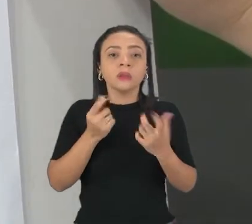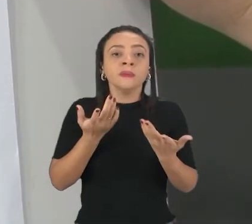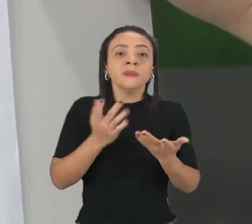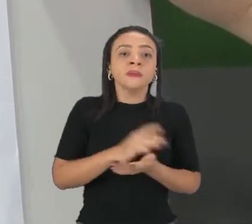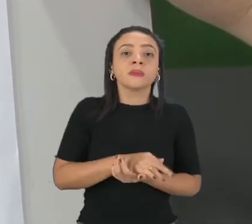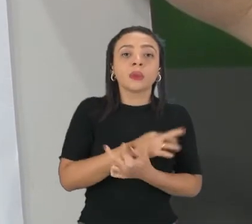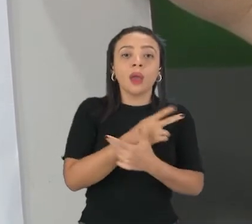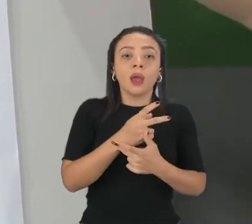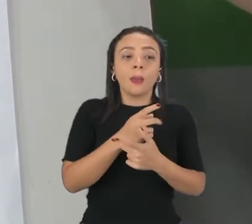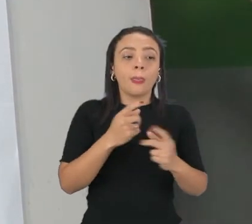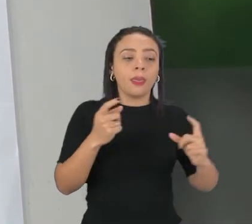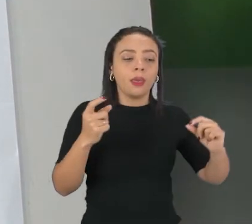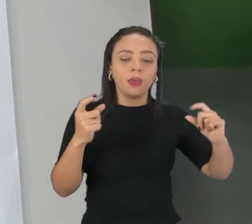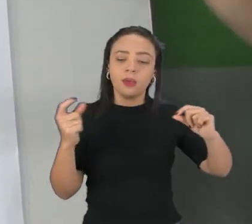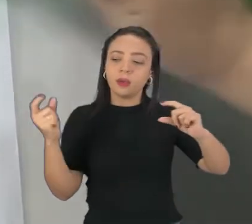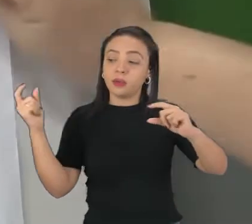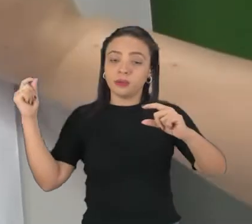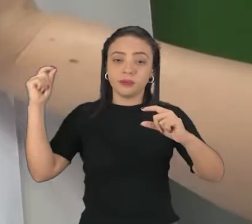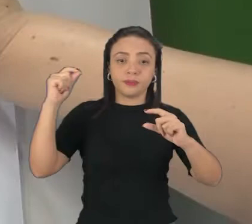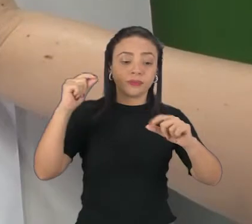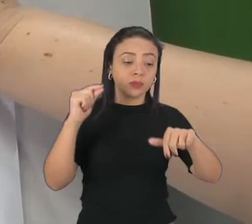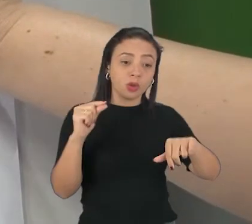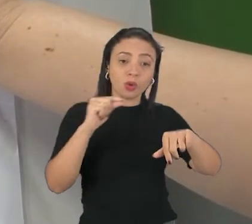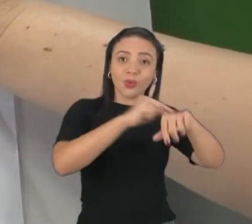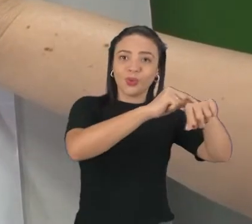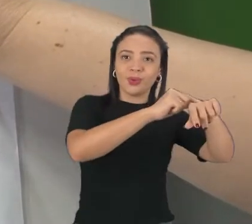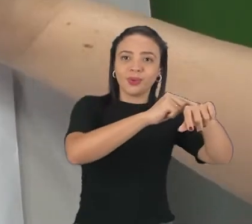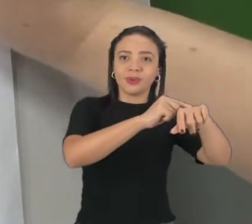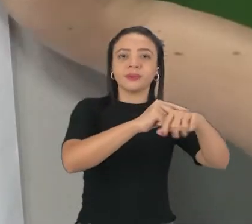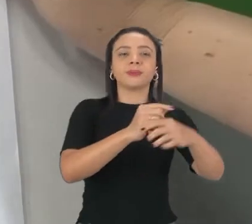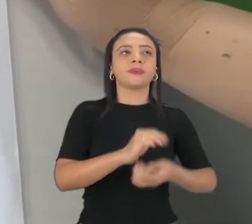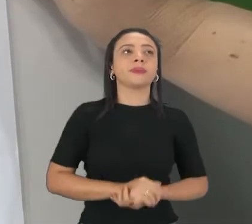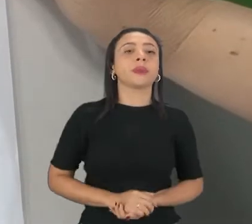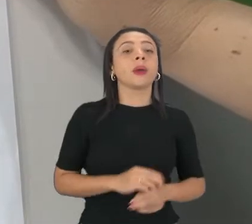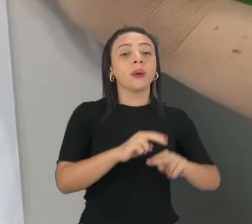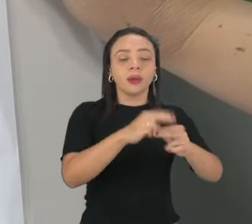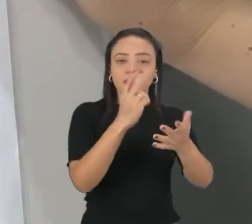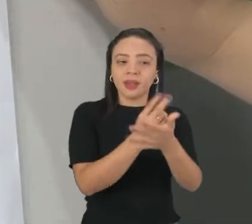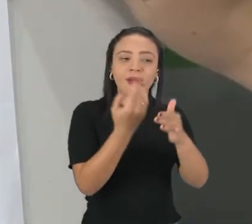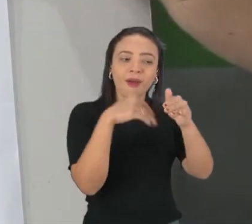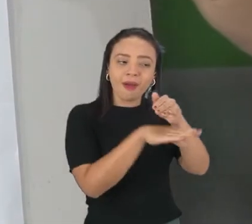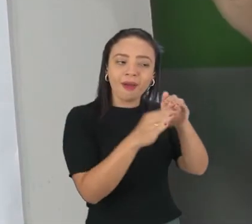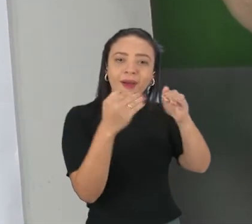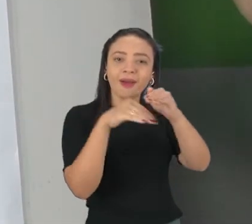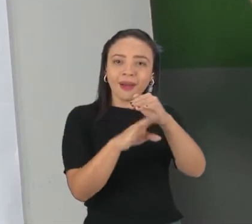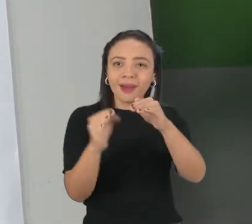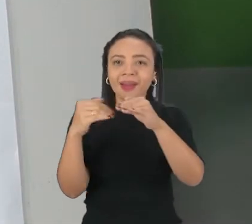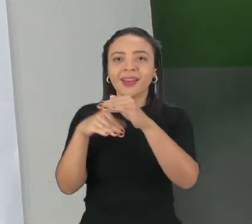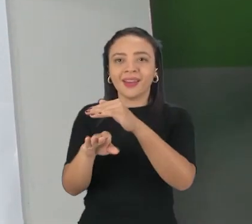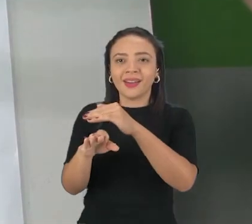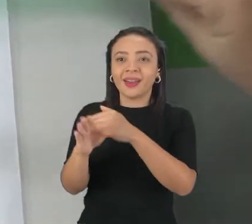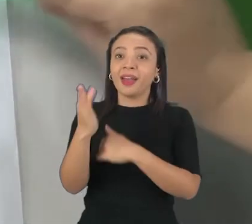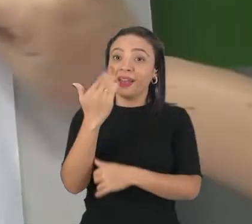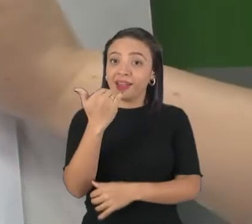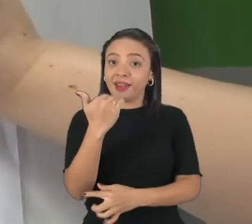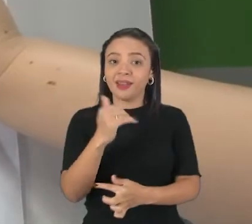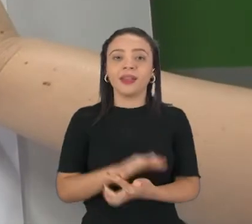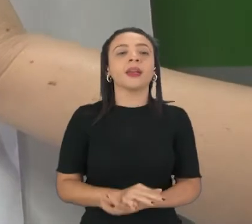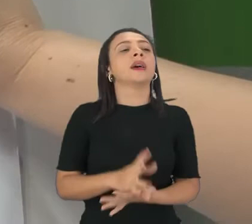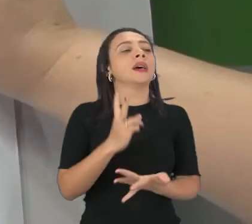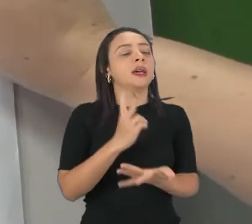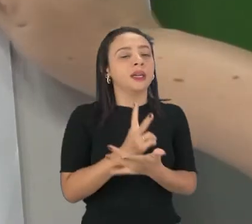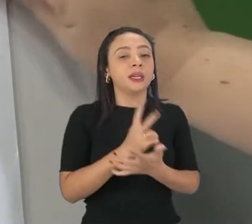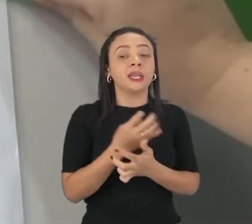farpados. Deste modo, cria sua própria despensa, recorrendo a ela para se abastecer